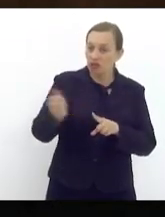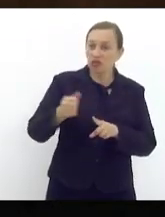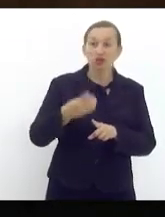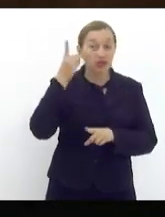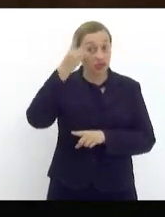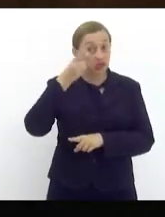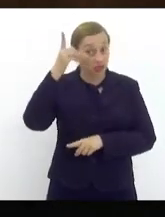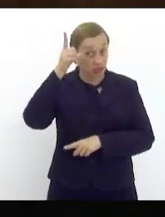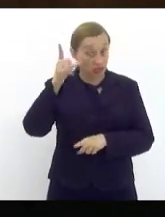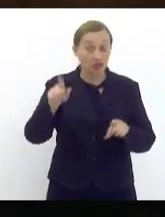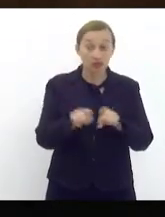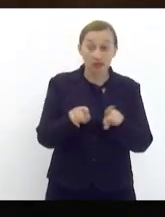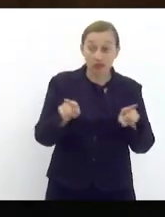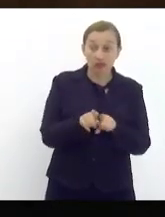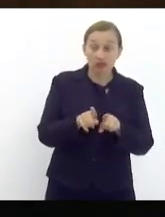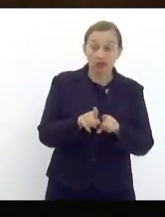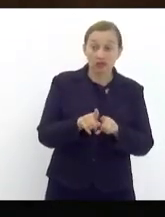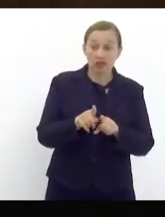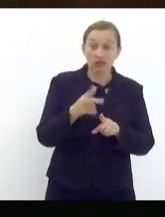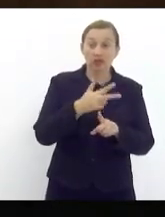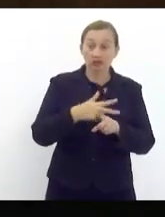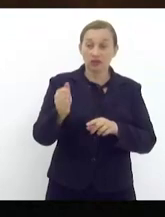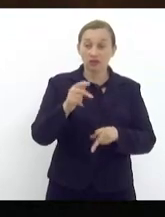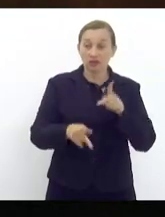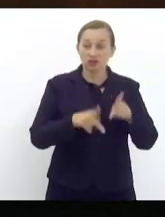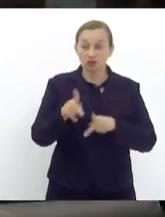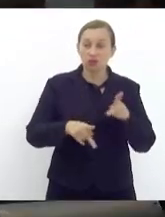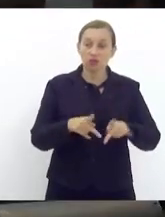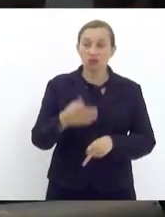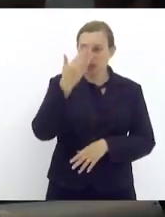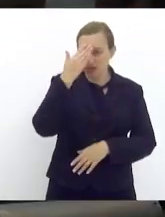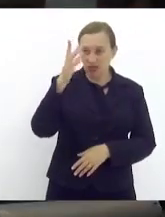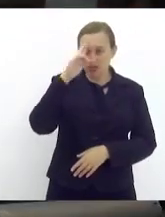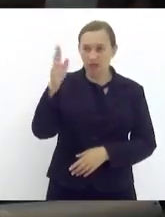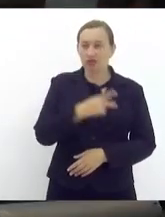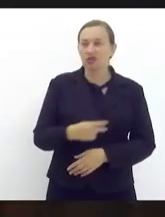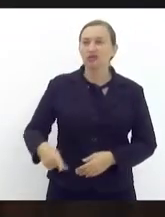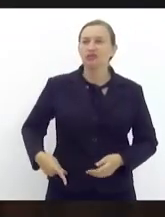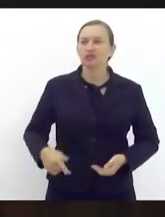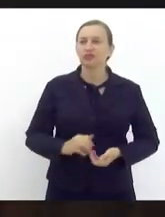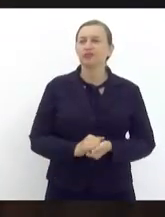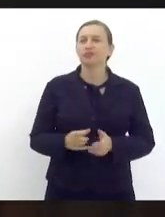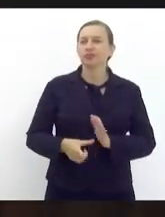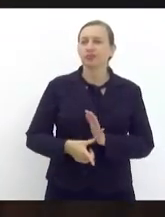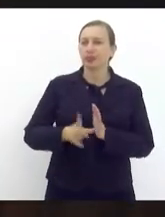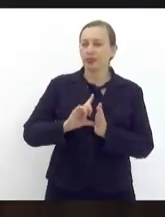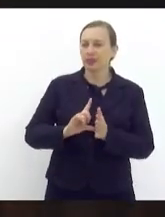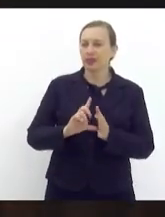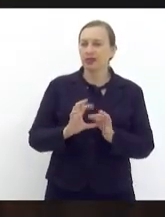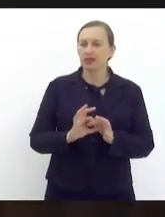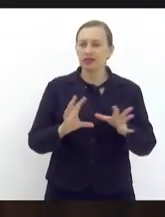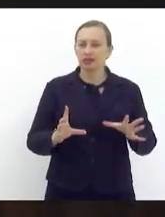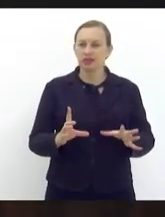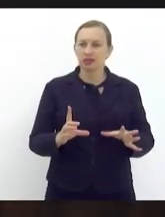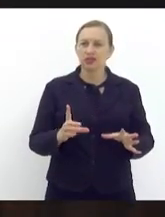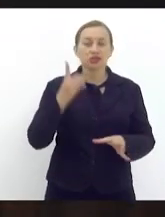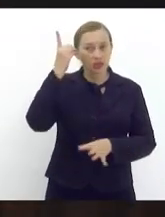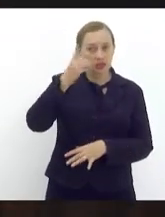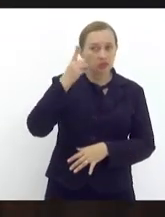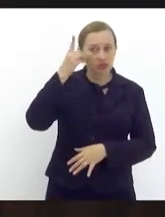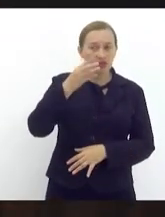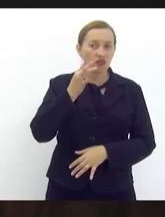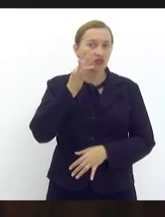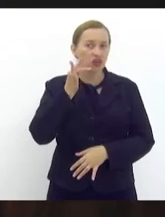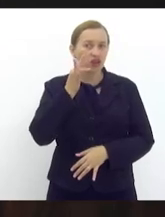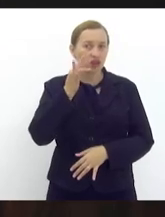deputada Lucinha, mas também da conquista do povo. Obrigada, presidente. É, antes de passar a palavra para o deputado Jorge